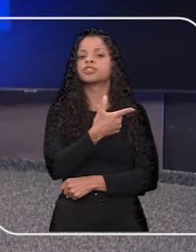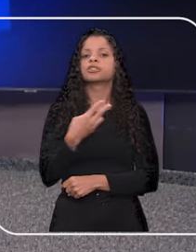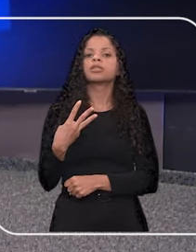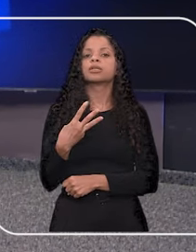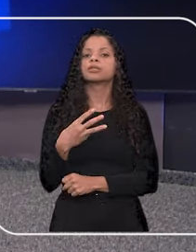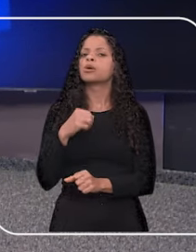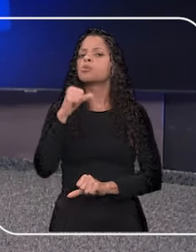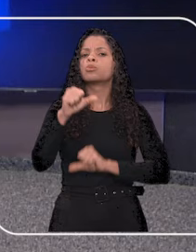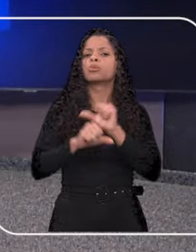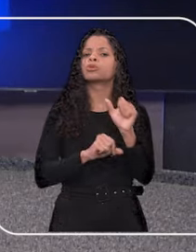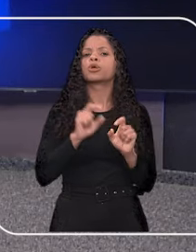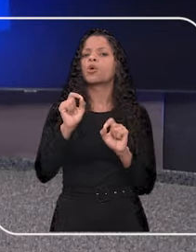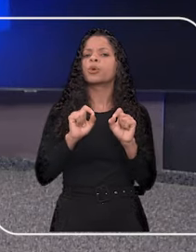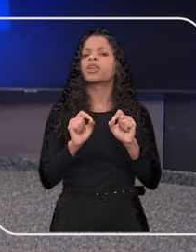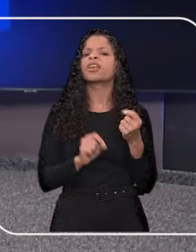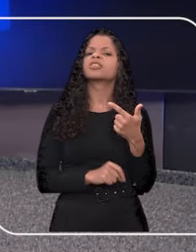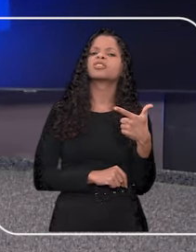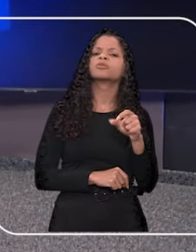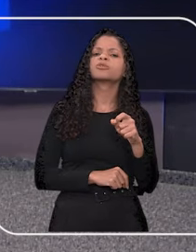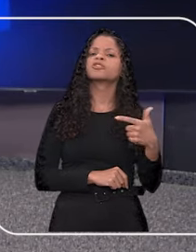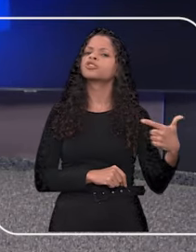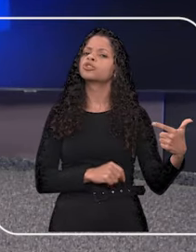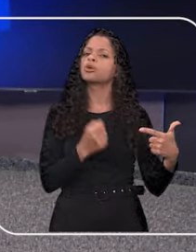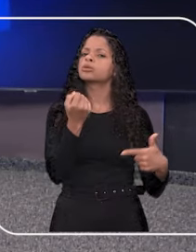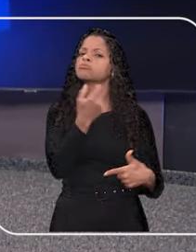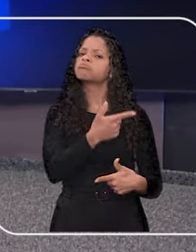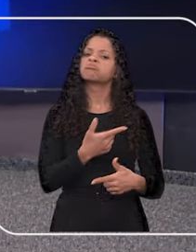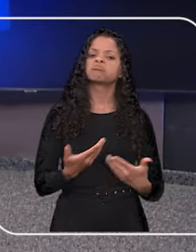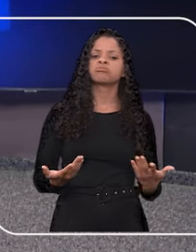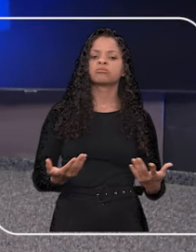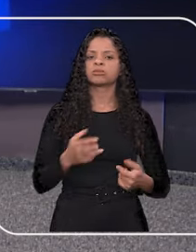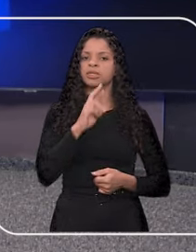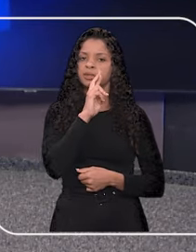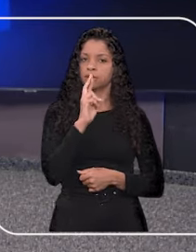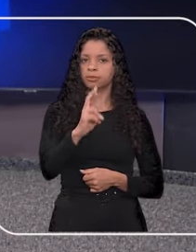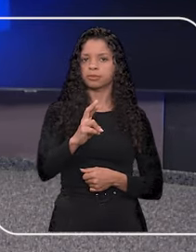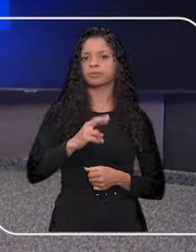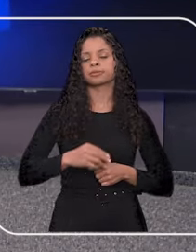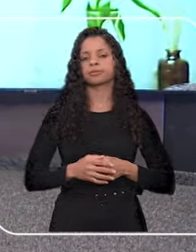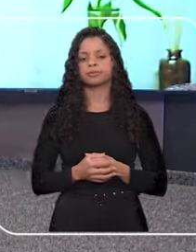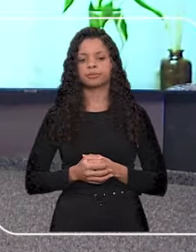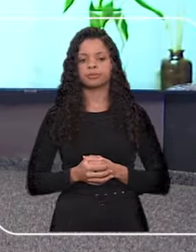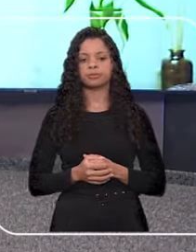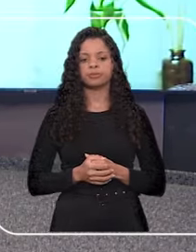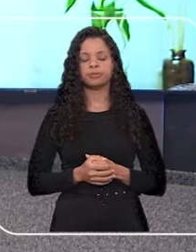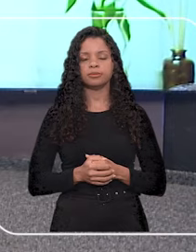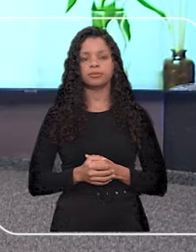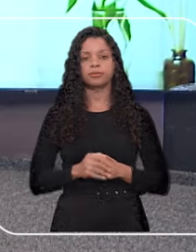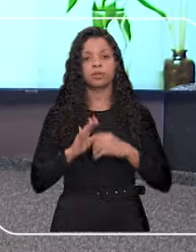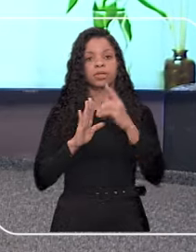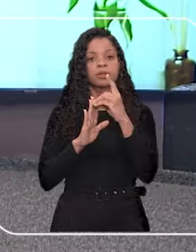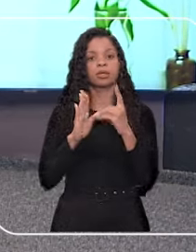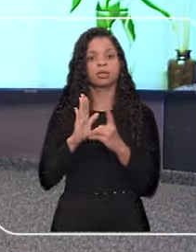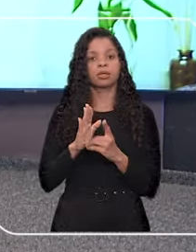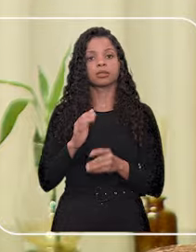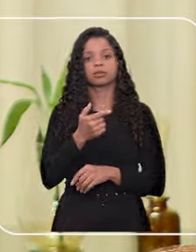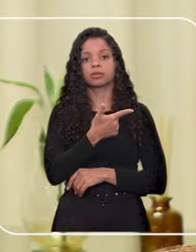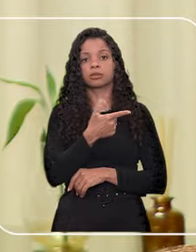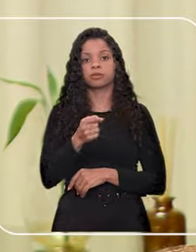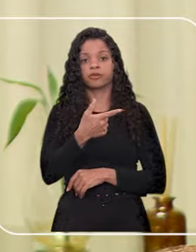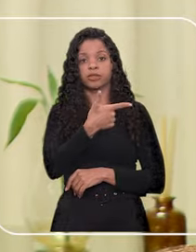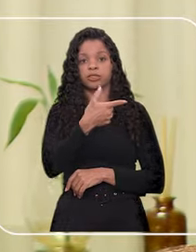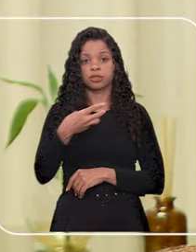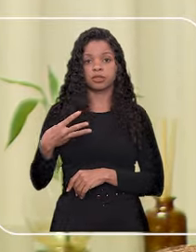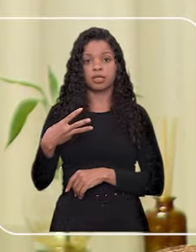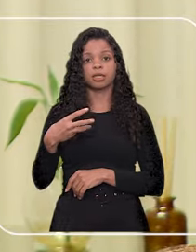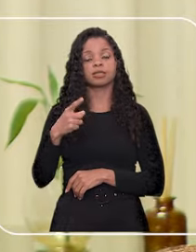concedido em 2022 vamos acompanhar a resposta o decreto de 2023 ele tem